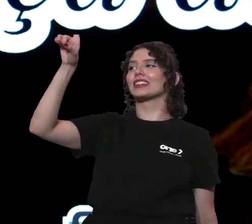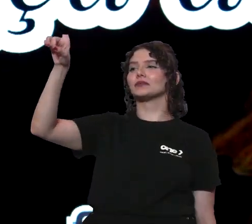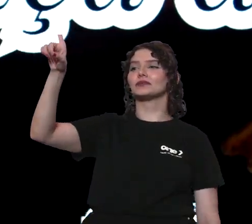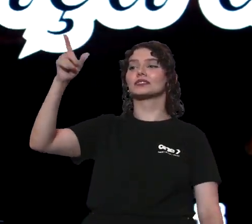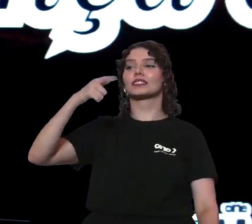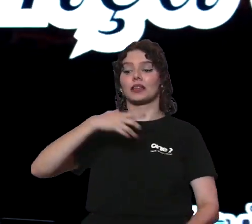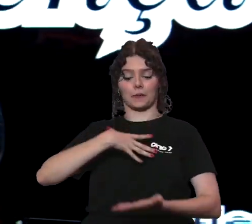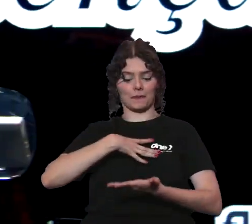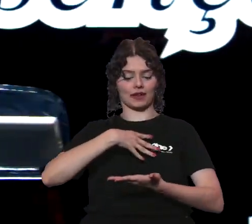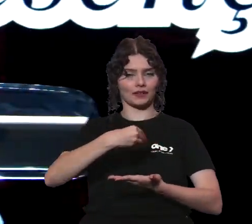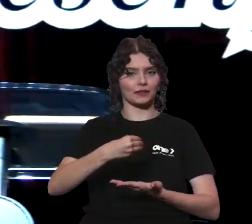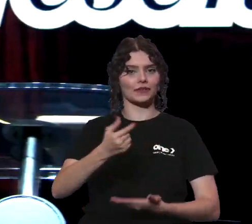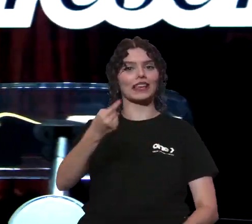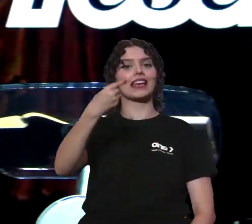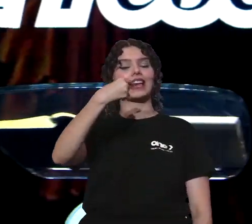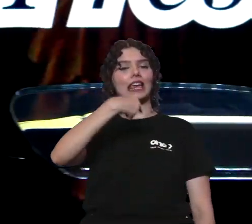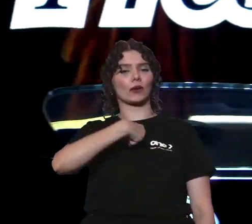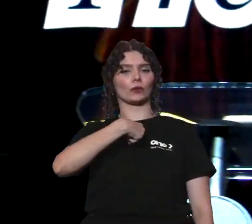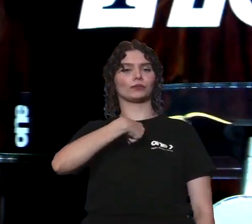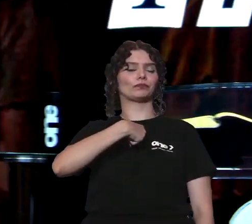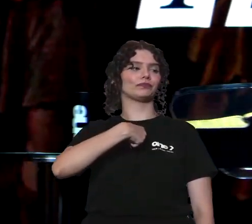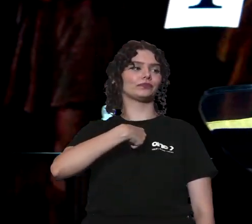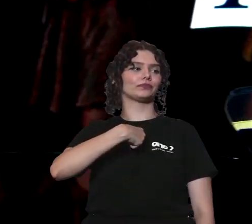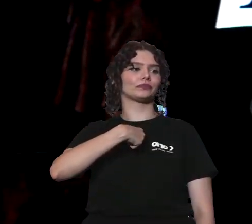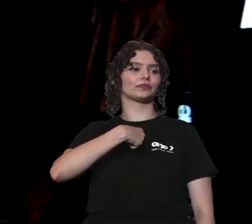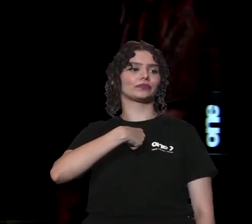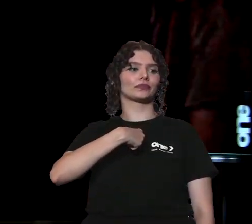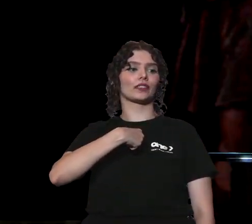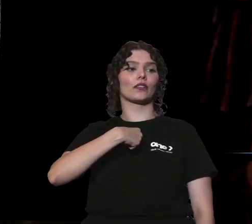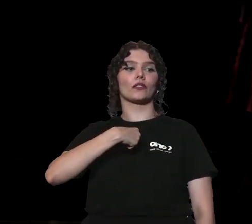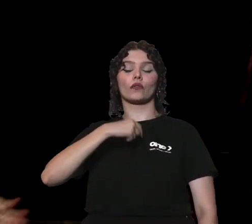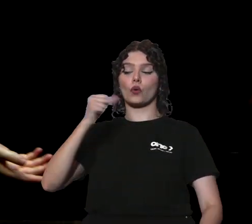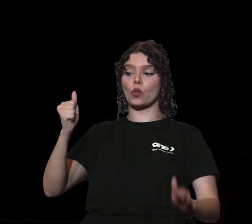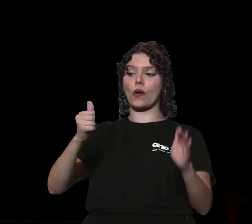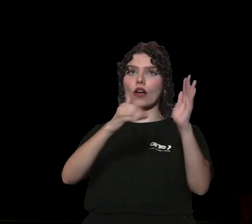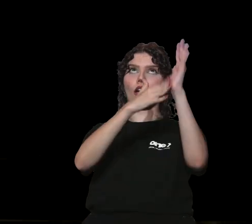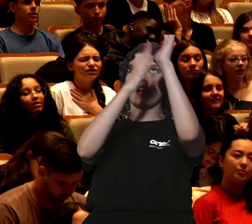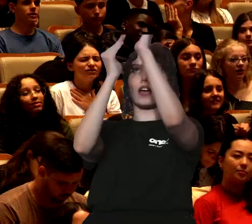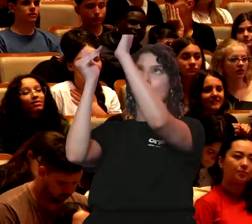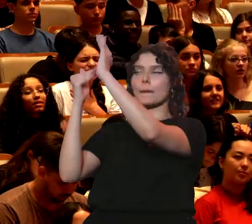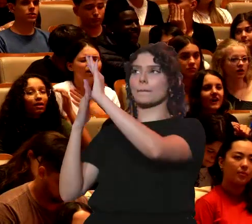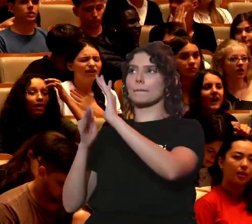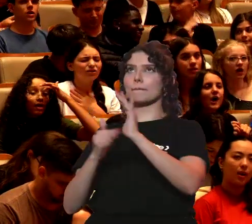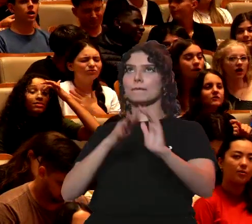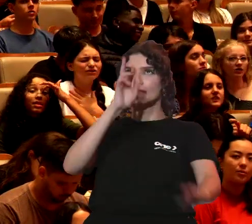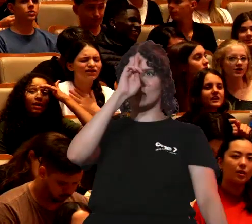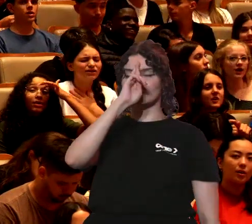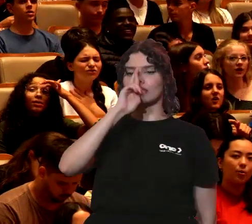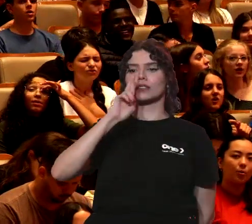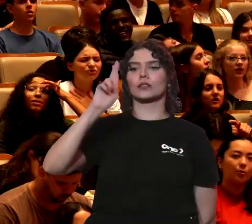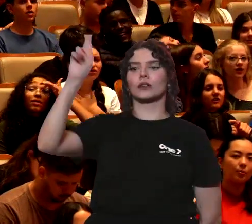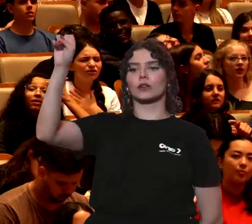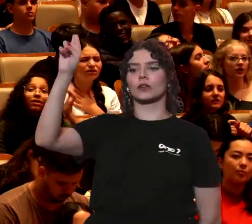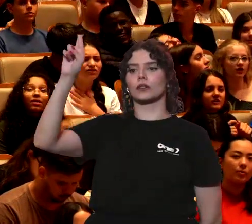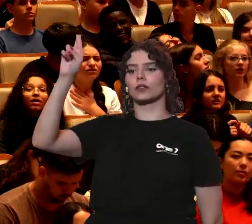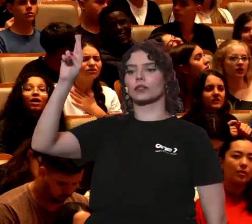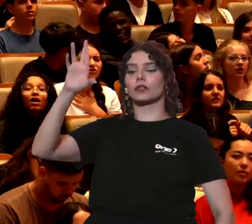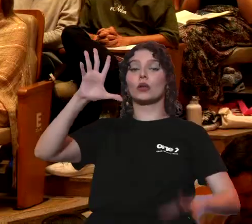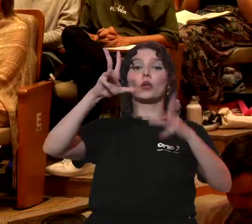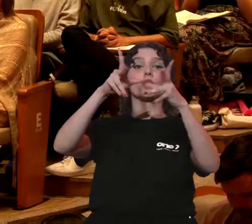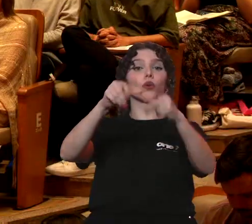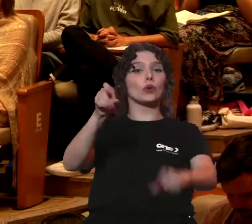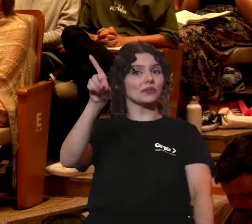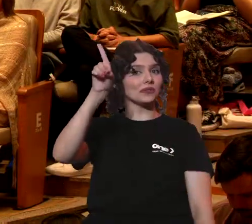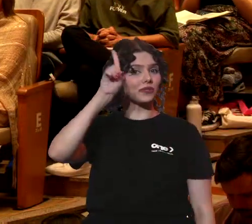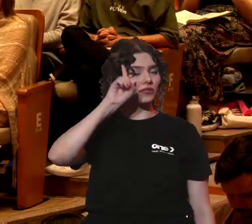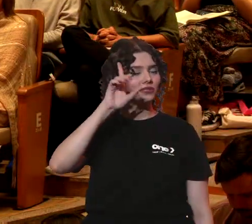Repete assim comigo, eu vou louvar ao Senhor todos os dias